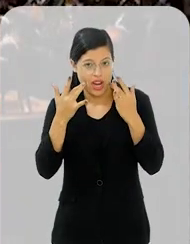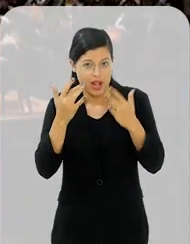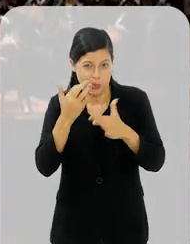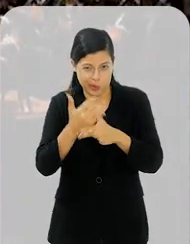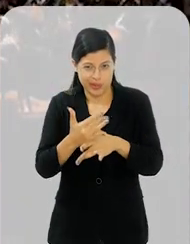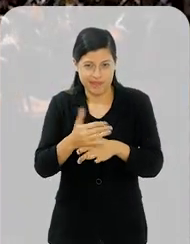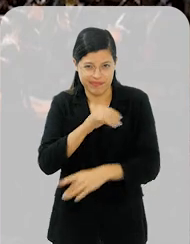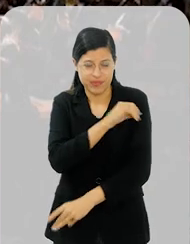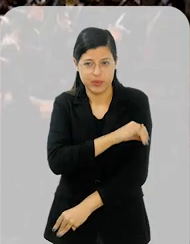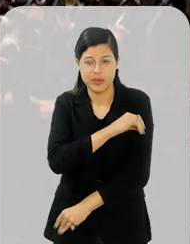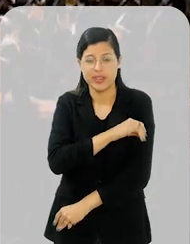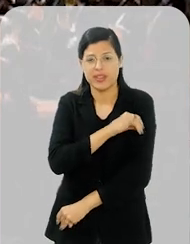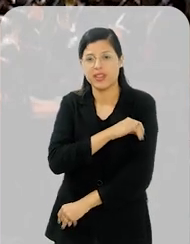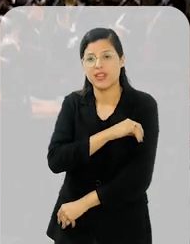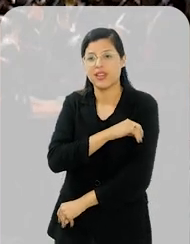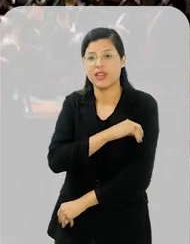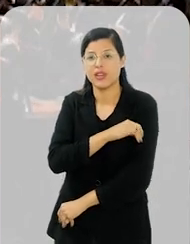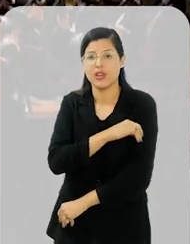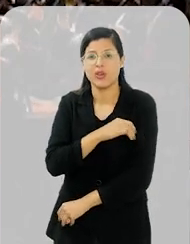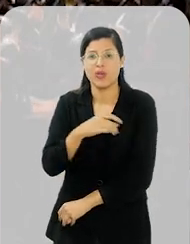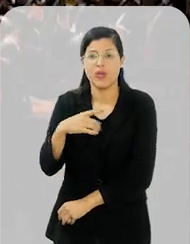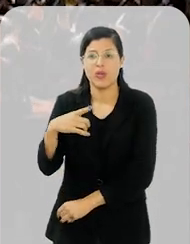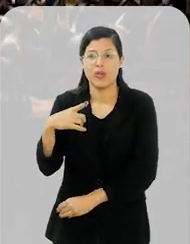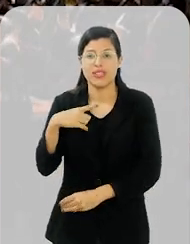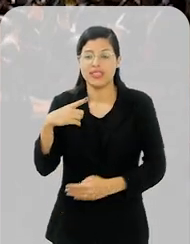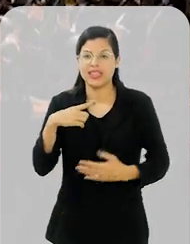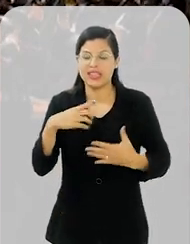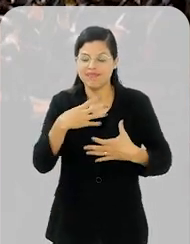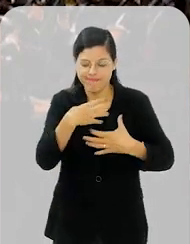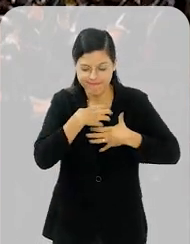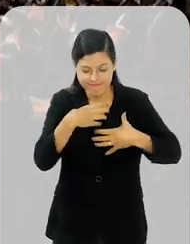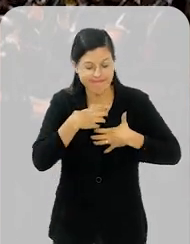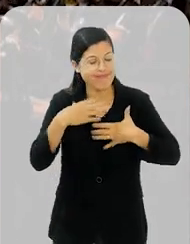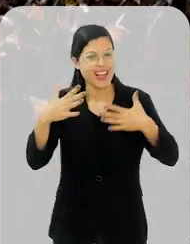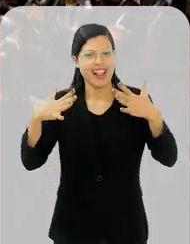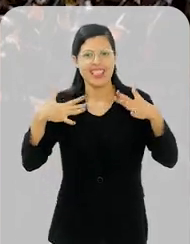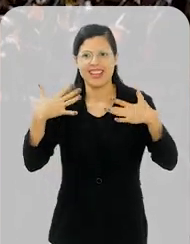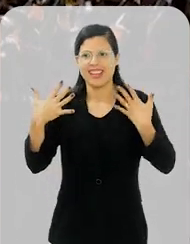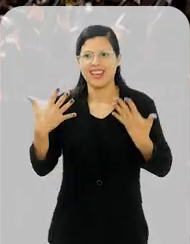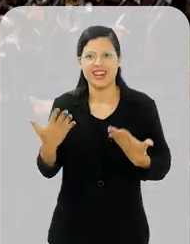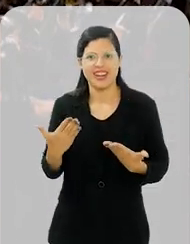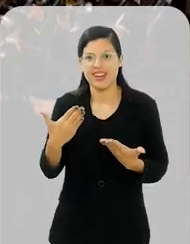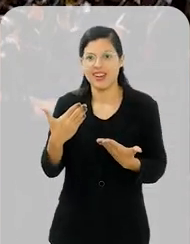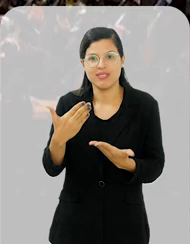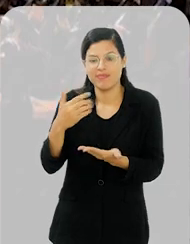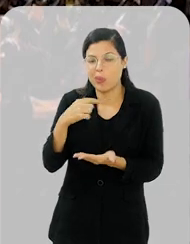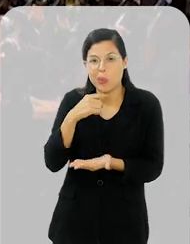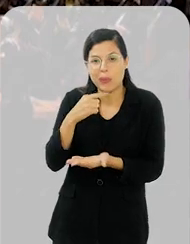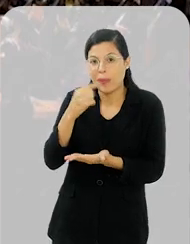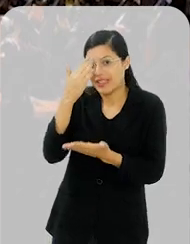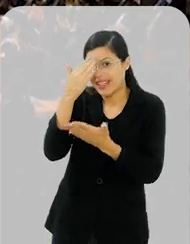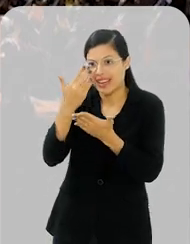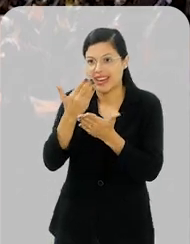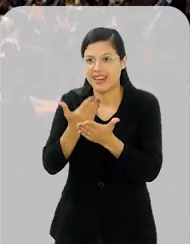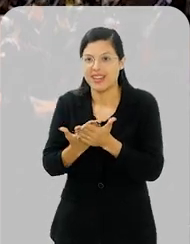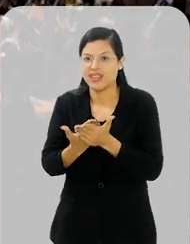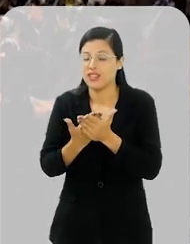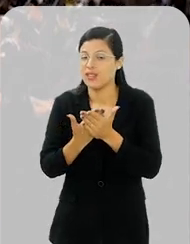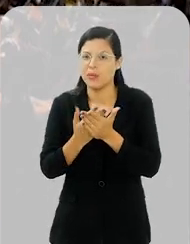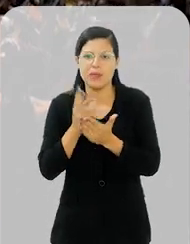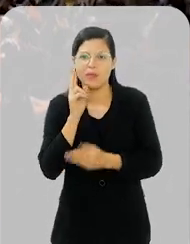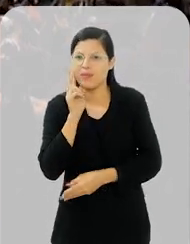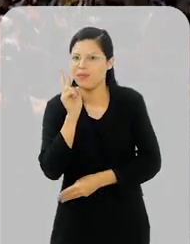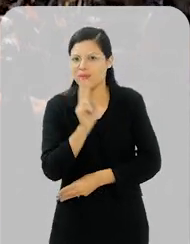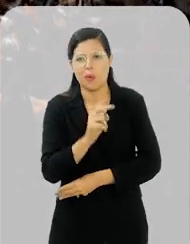municipal tem exatamente isso, de às vezes o entusiasmo ser inacreditável, que você não vê